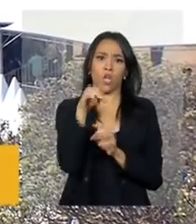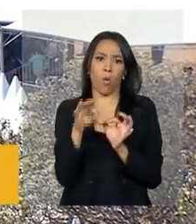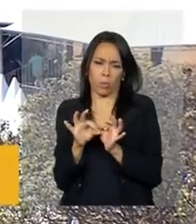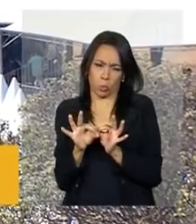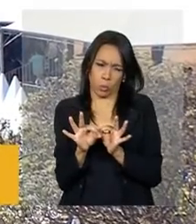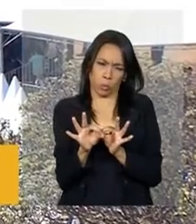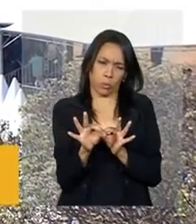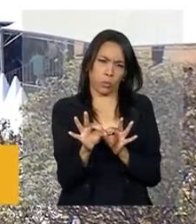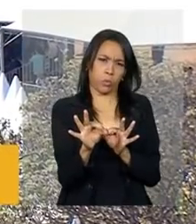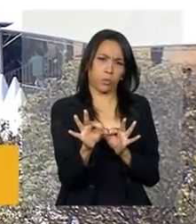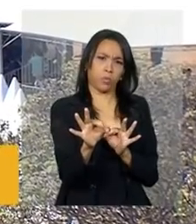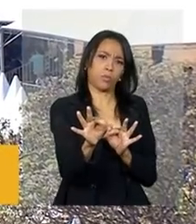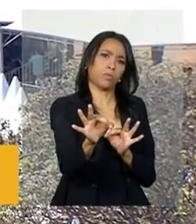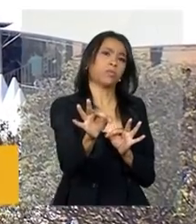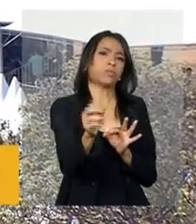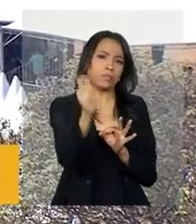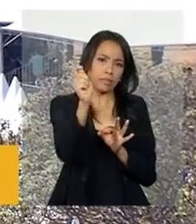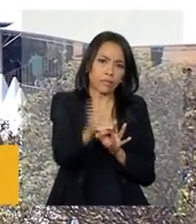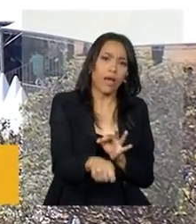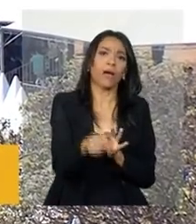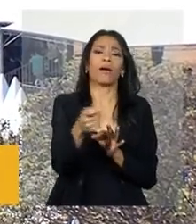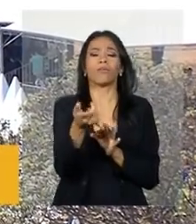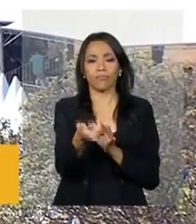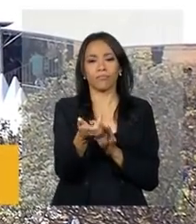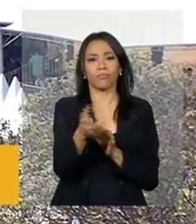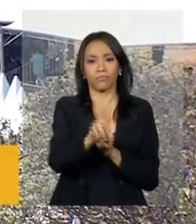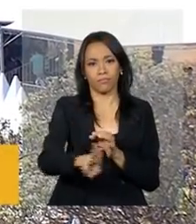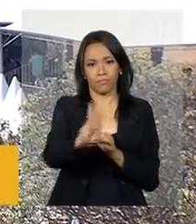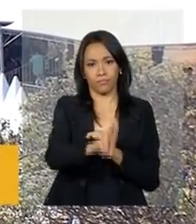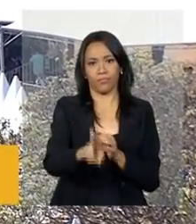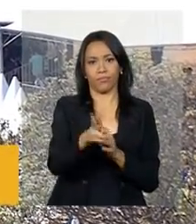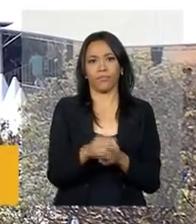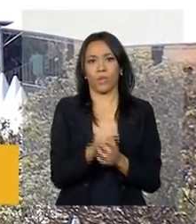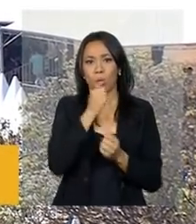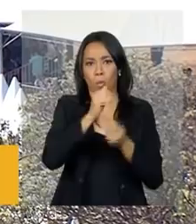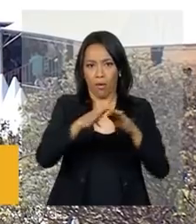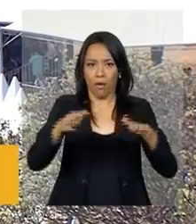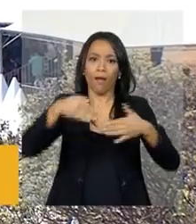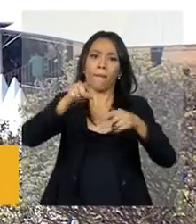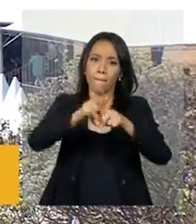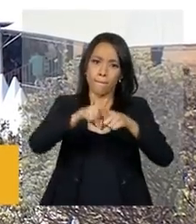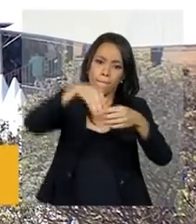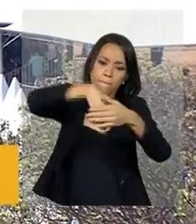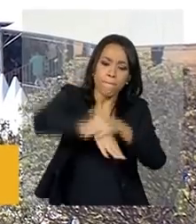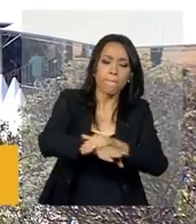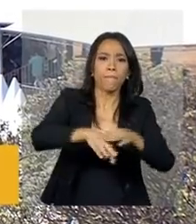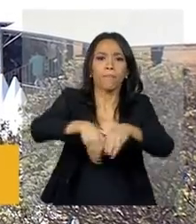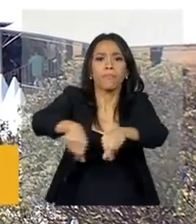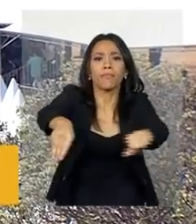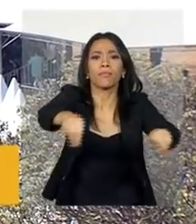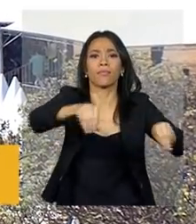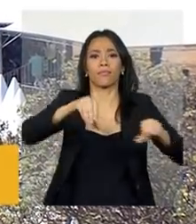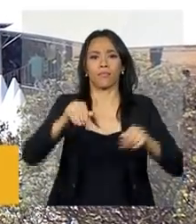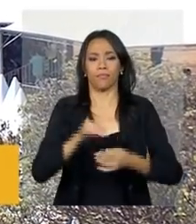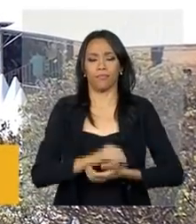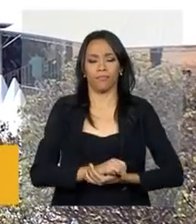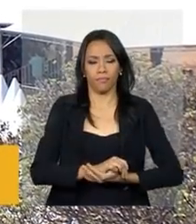suficiente para fazer a projeção do mar para a terra.